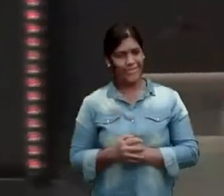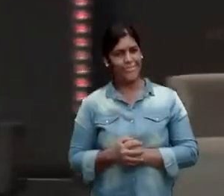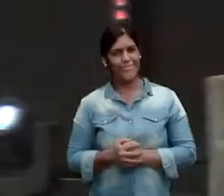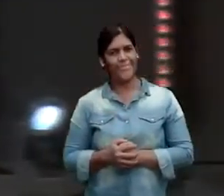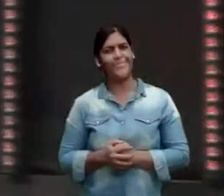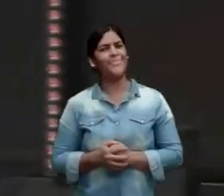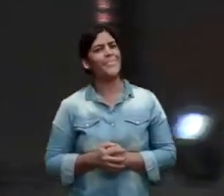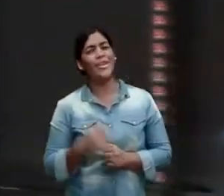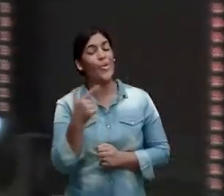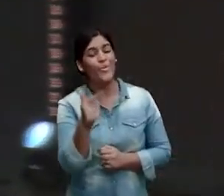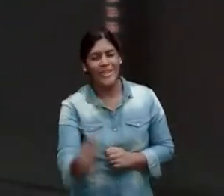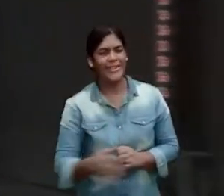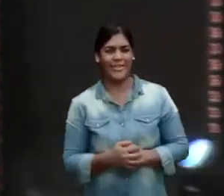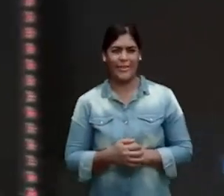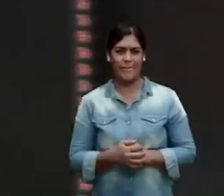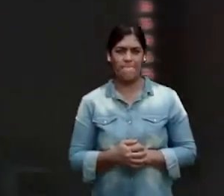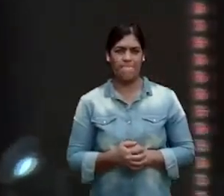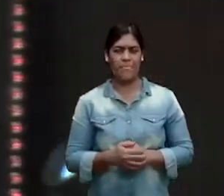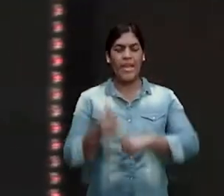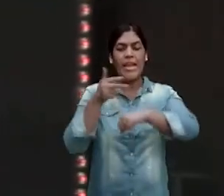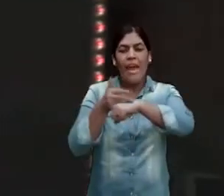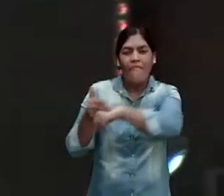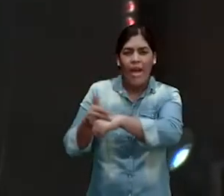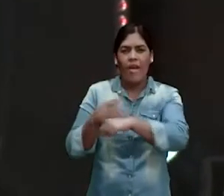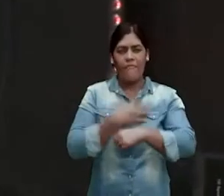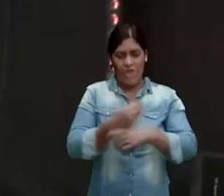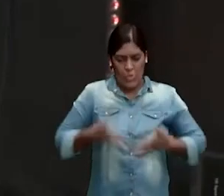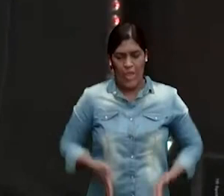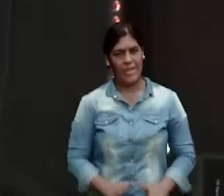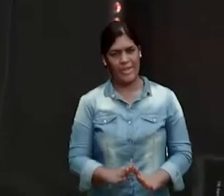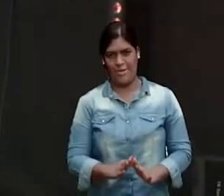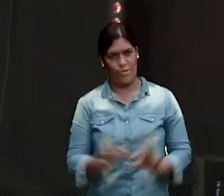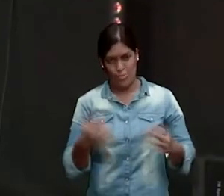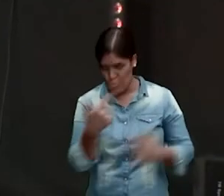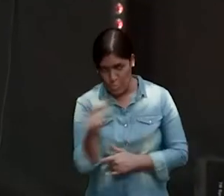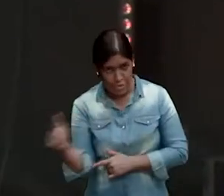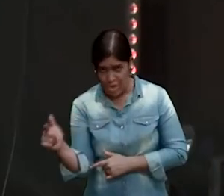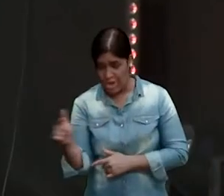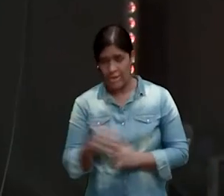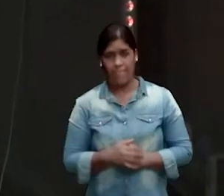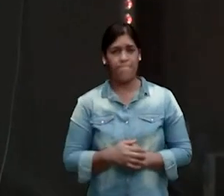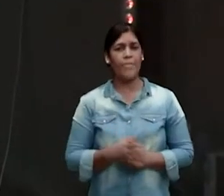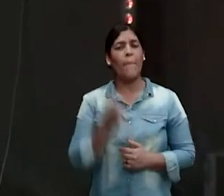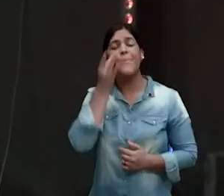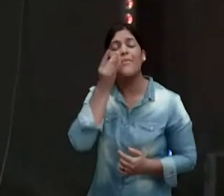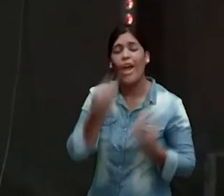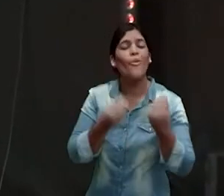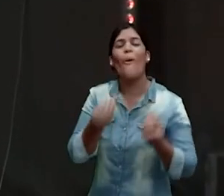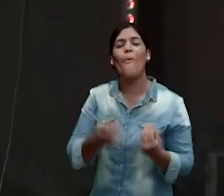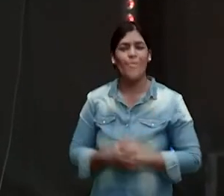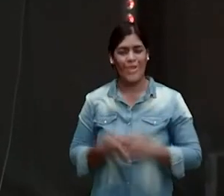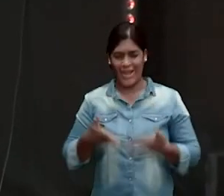atrás não tinha esse negócio de filmar o nascimento não tem como provar que